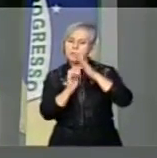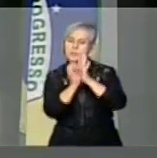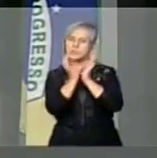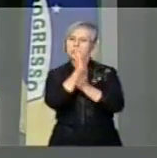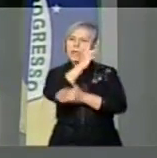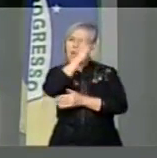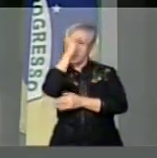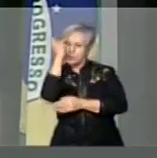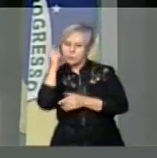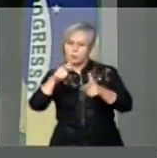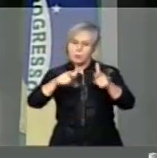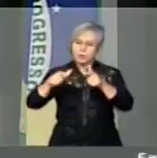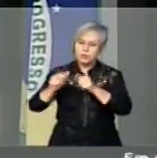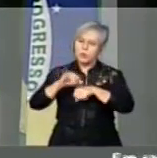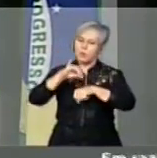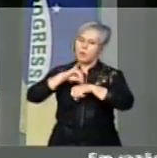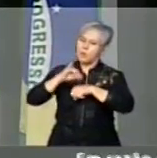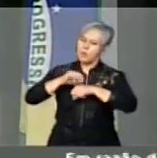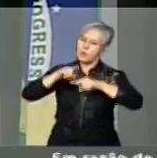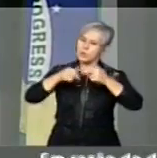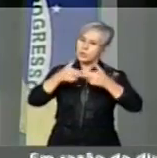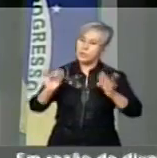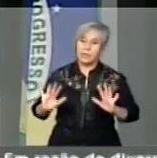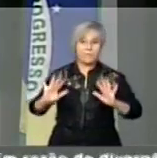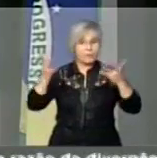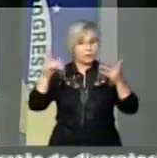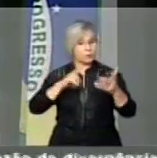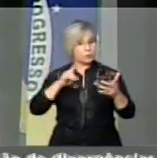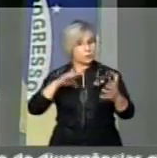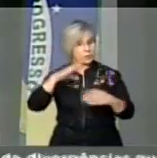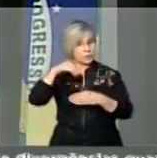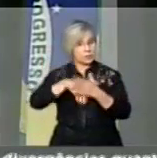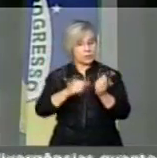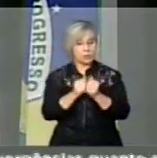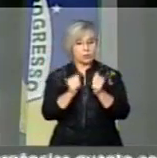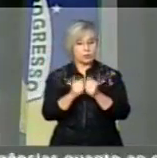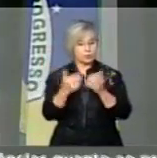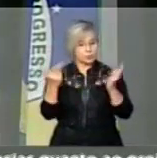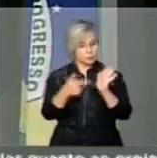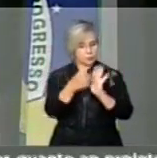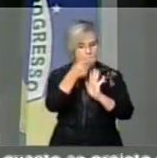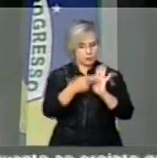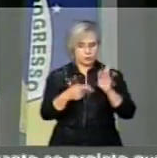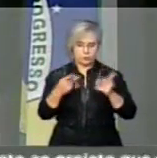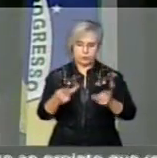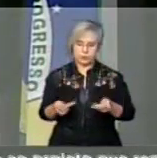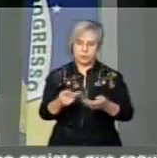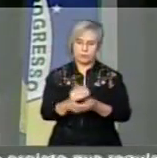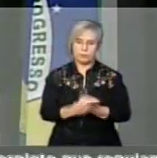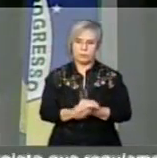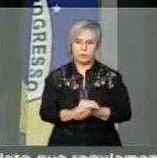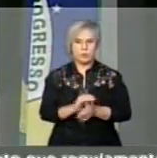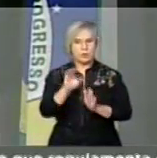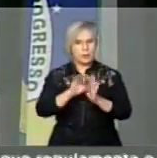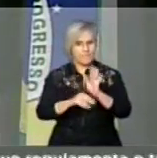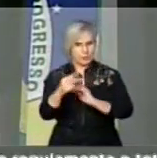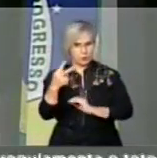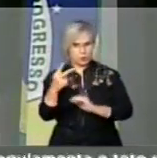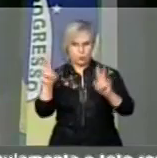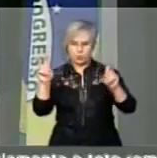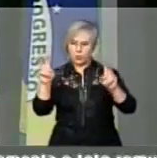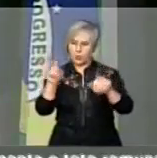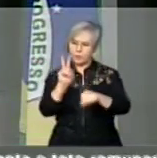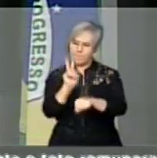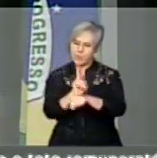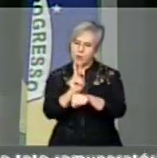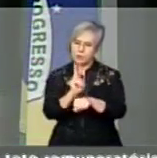pessoas, locais, objetos e eventos abrangidos pelo presente projeto. O capítulo 2, da